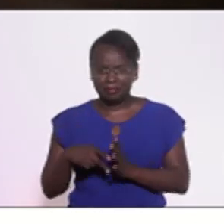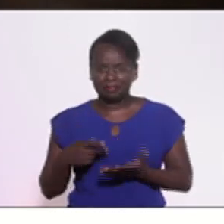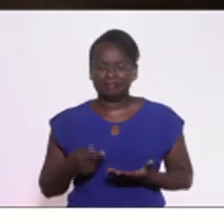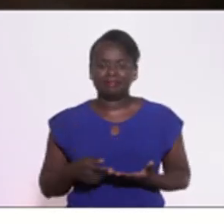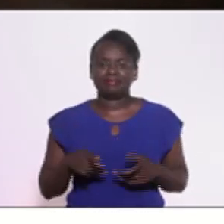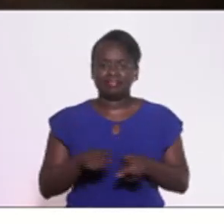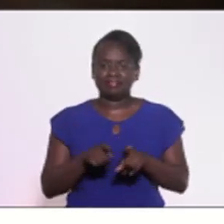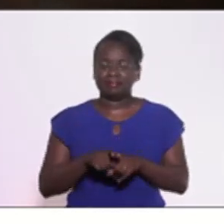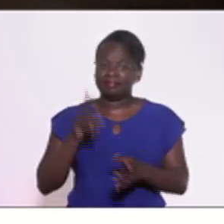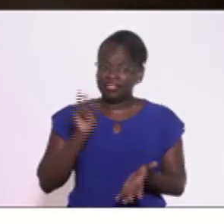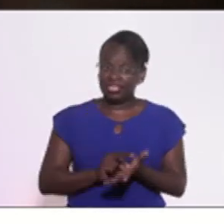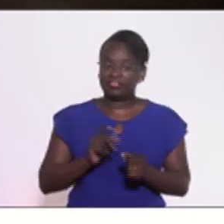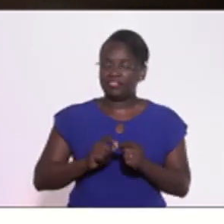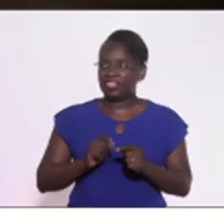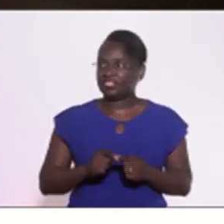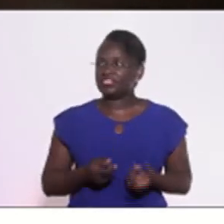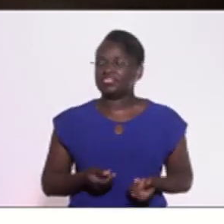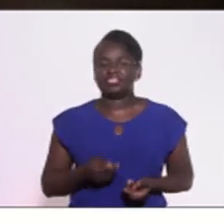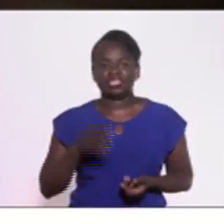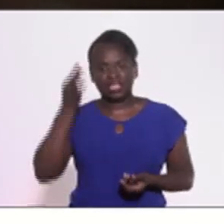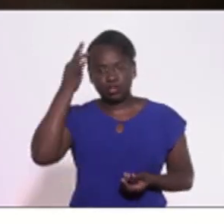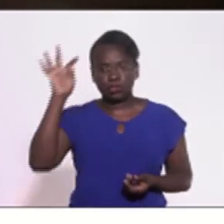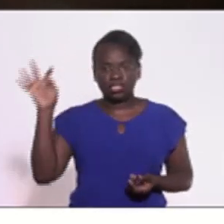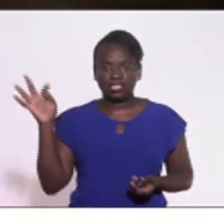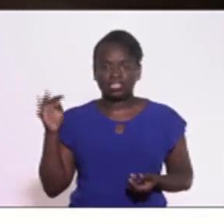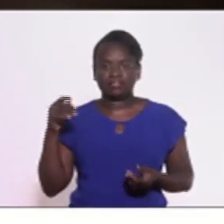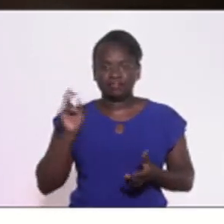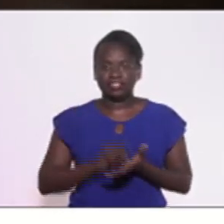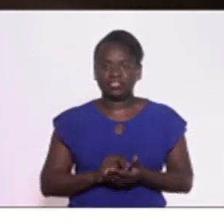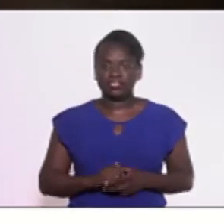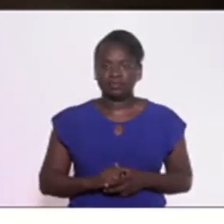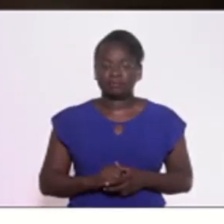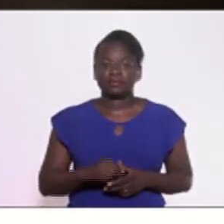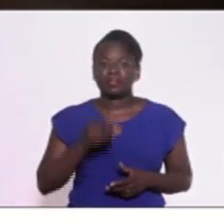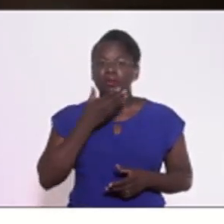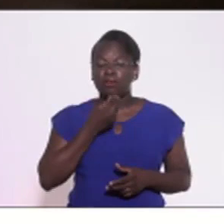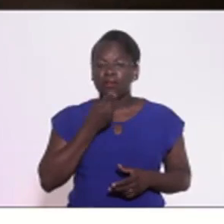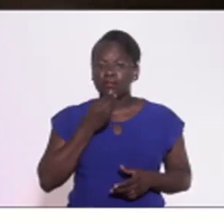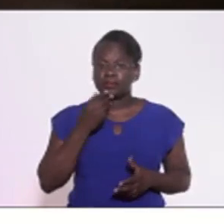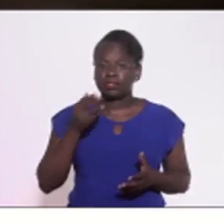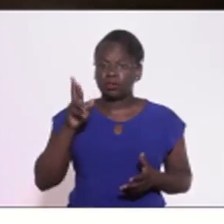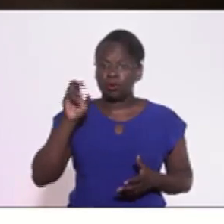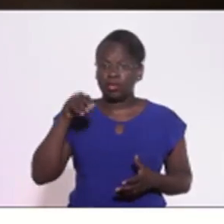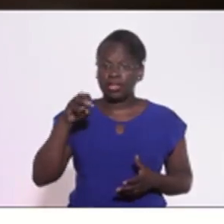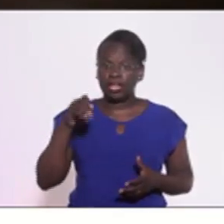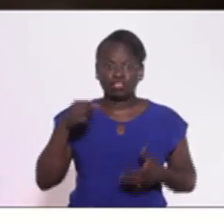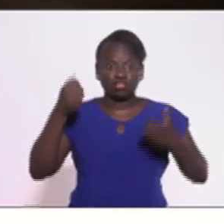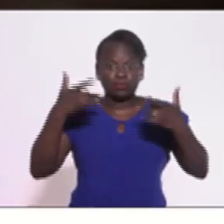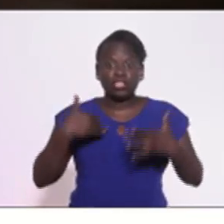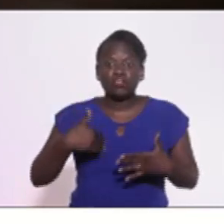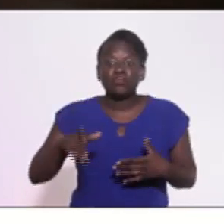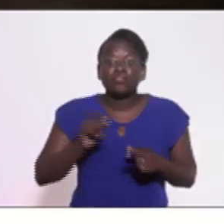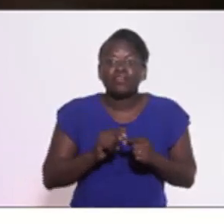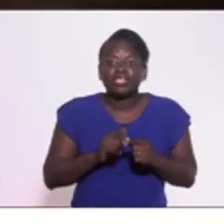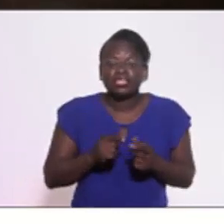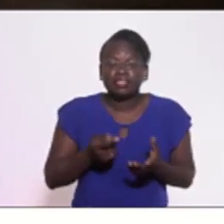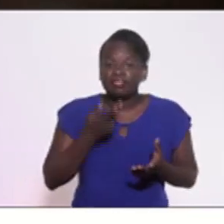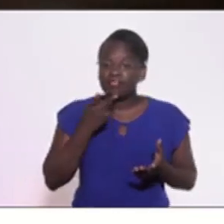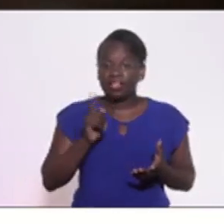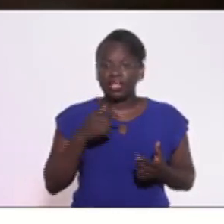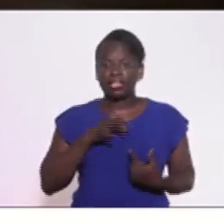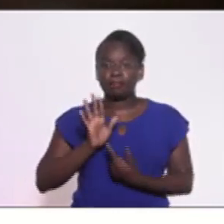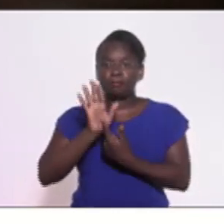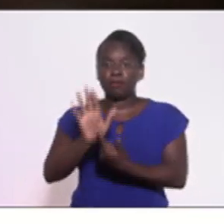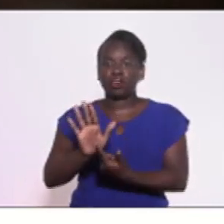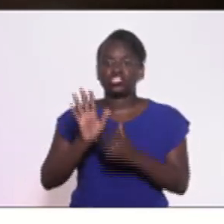ele efetivamente faz como teoria praticada. Ronaldo não diz o que vai fazer. Ronaldo mostra o